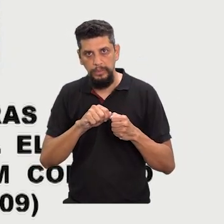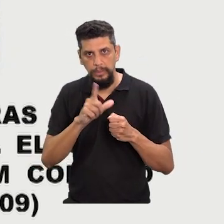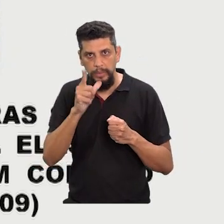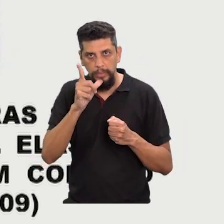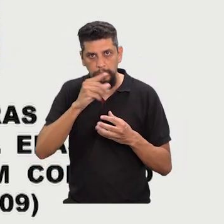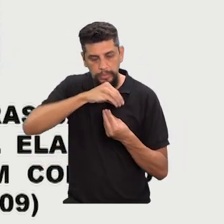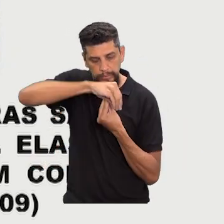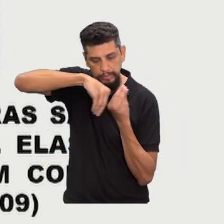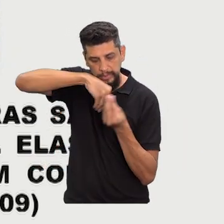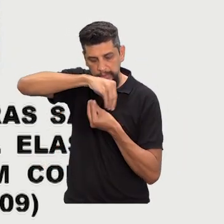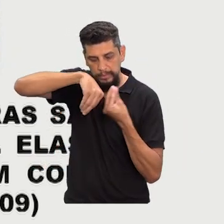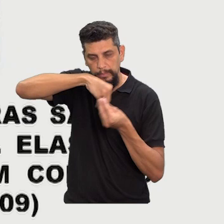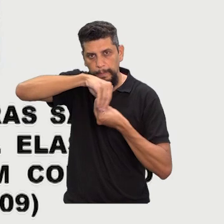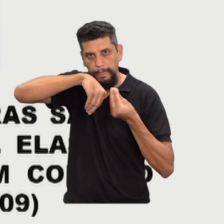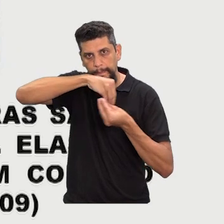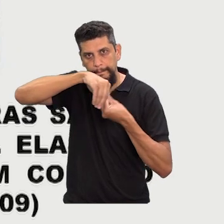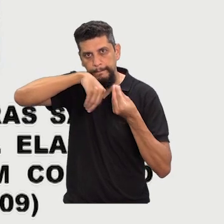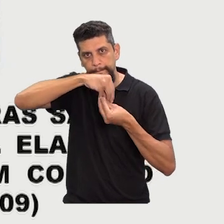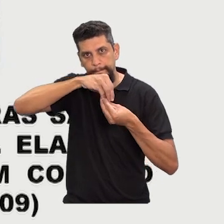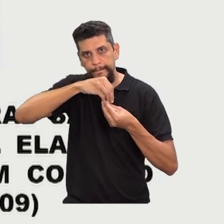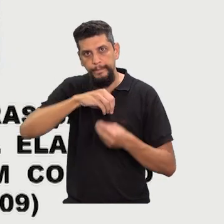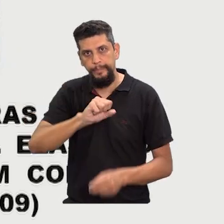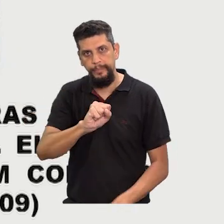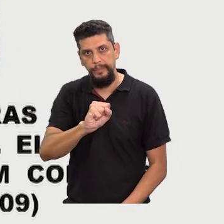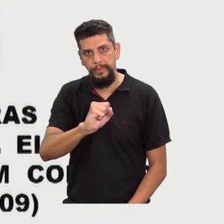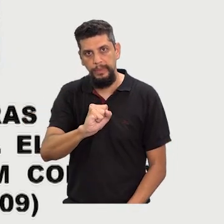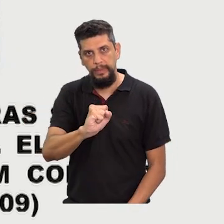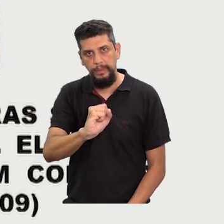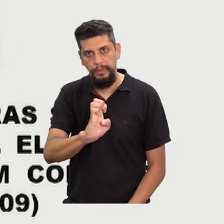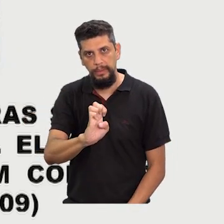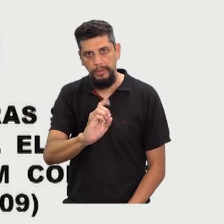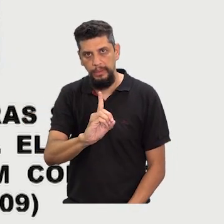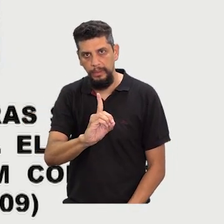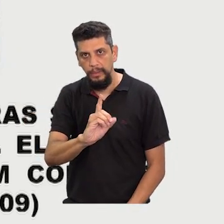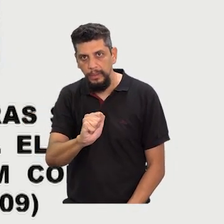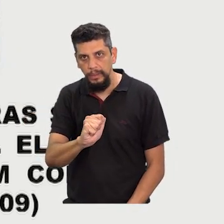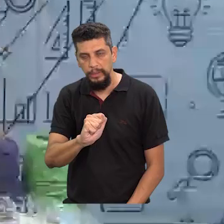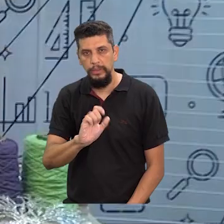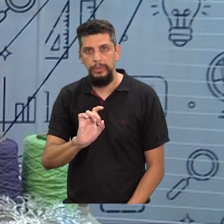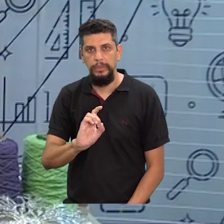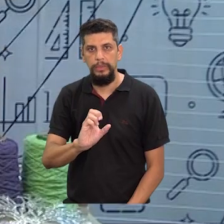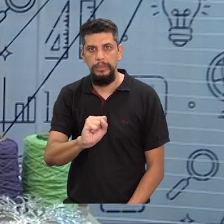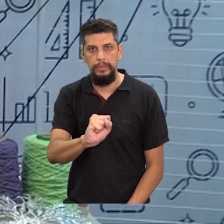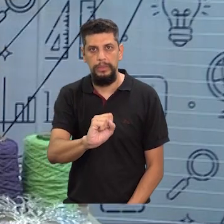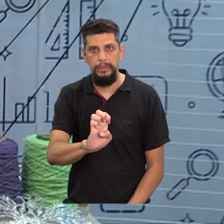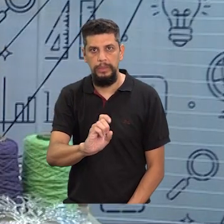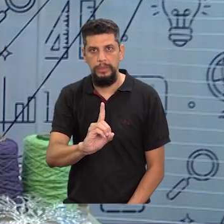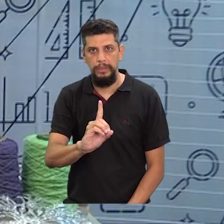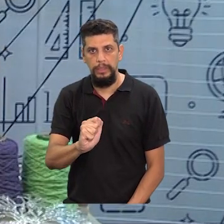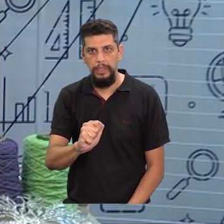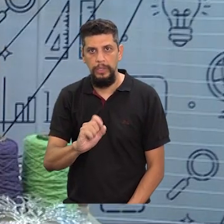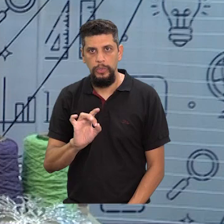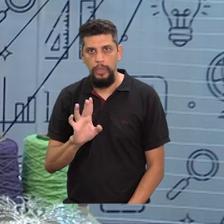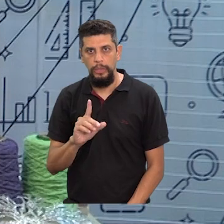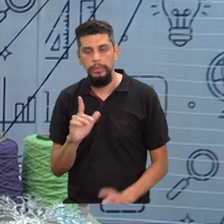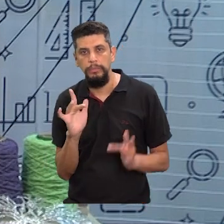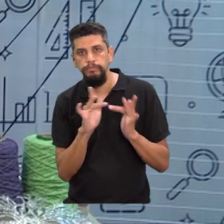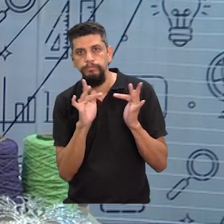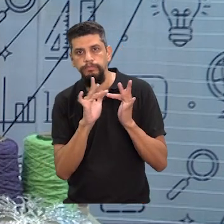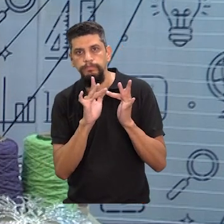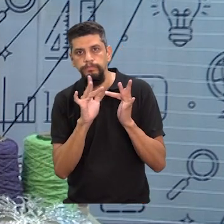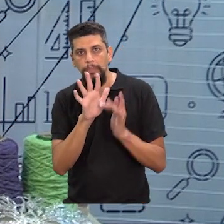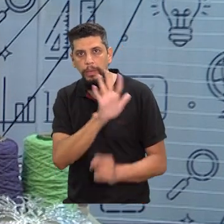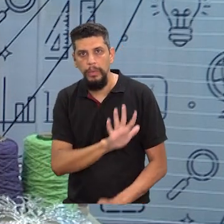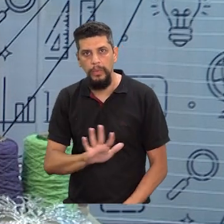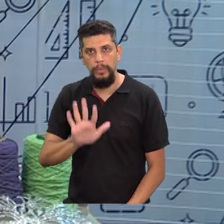líquido, né, para fazer a seda. Porque a seda só se forma quando entra em contato com o ar. Então,